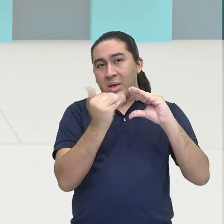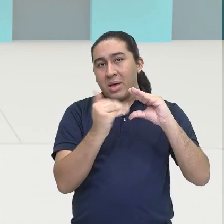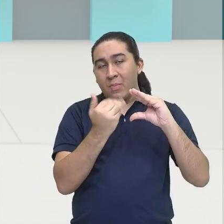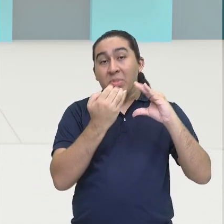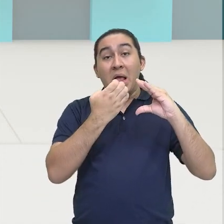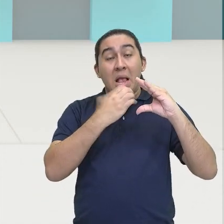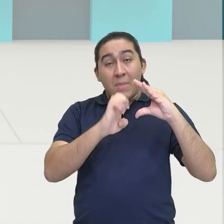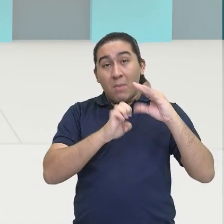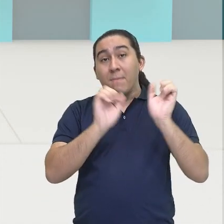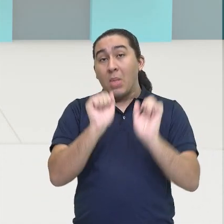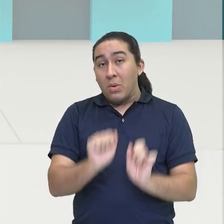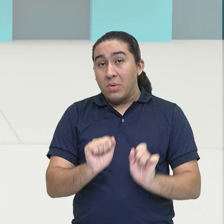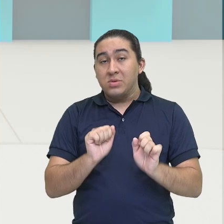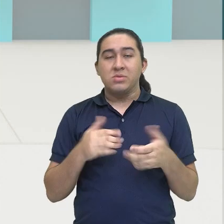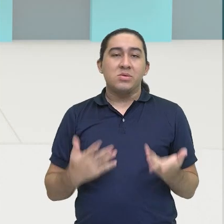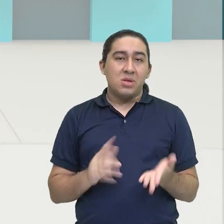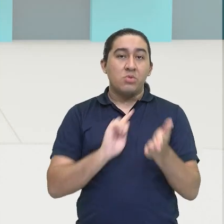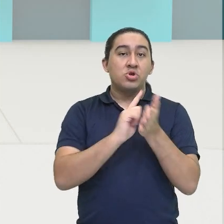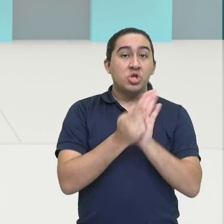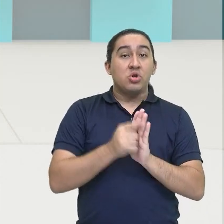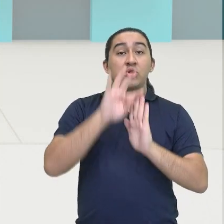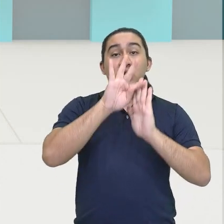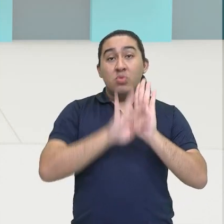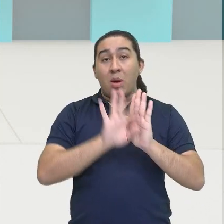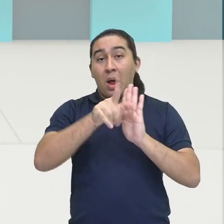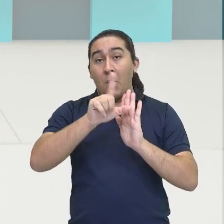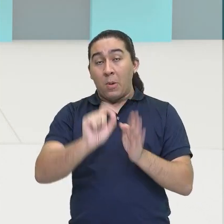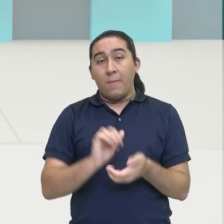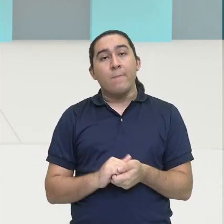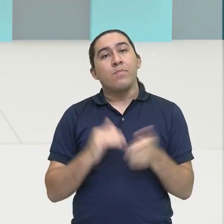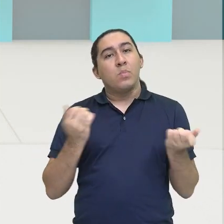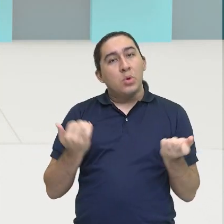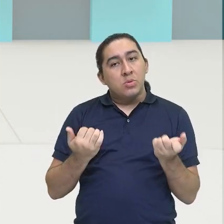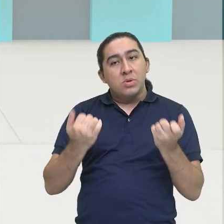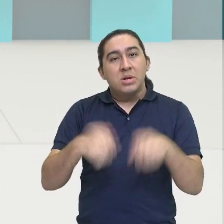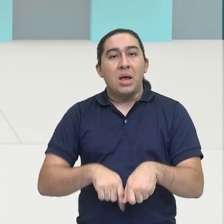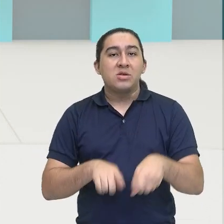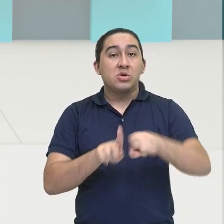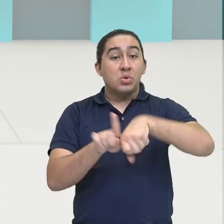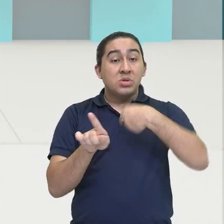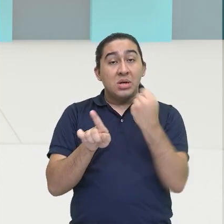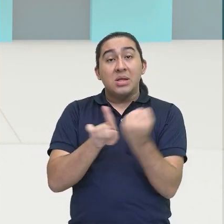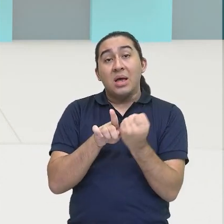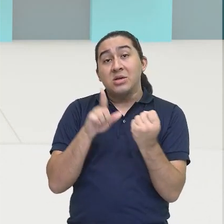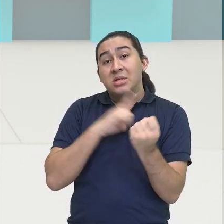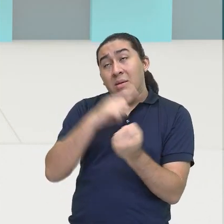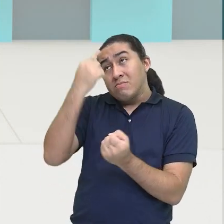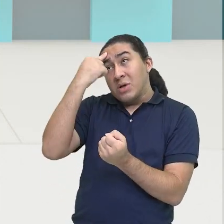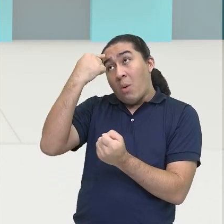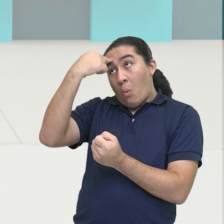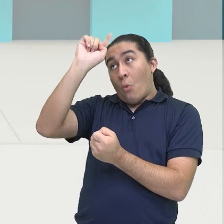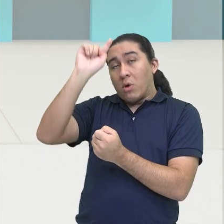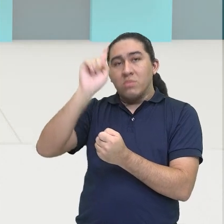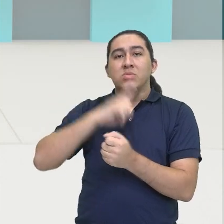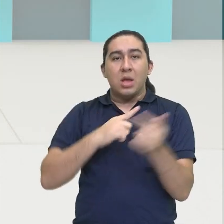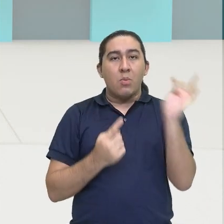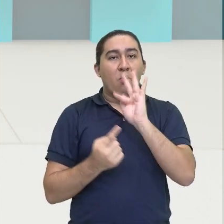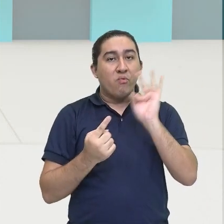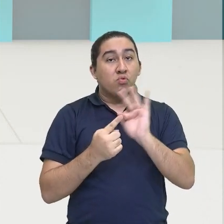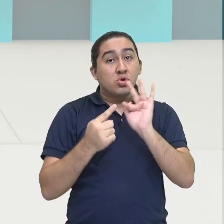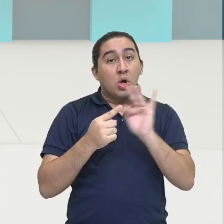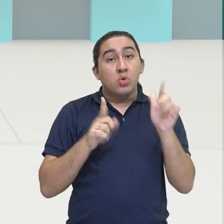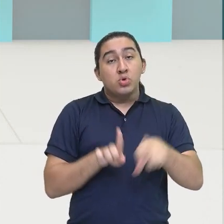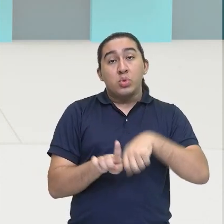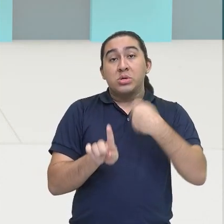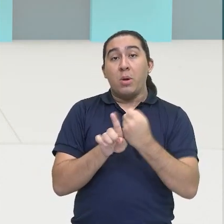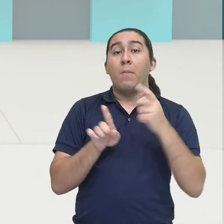os gêneros textuais são essas formas que vão aparecendo por causa da sociedade. Eles têm uma função social. Só que